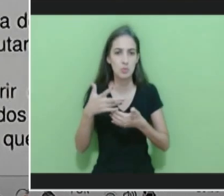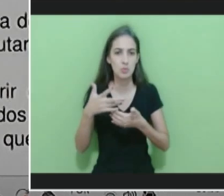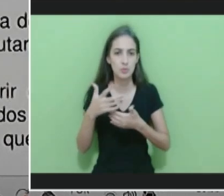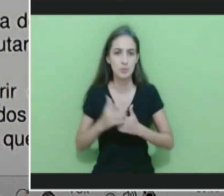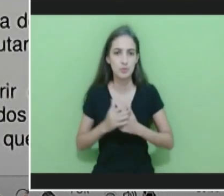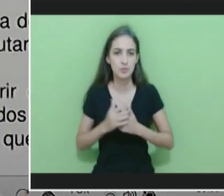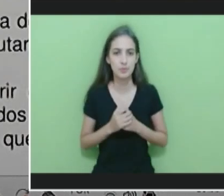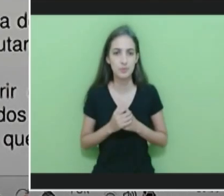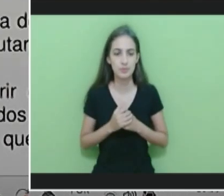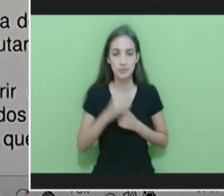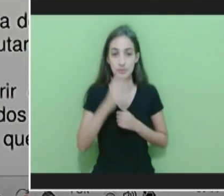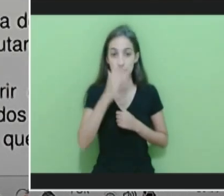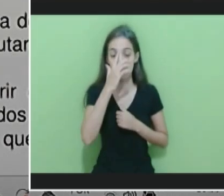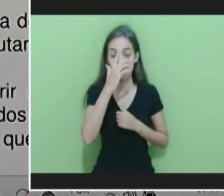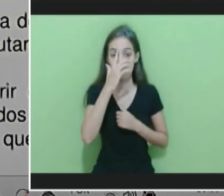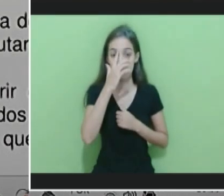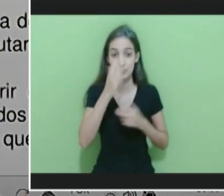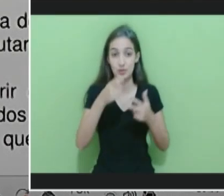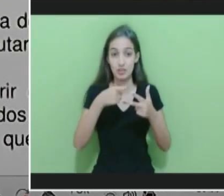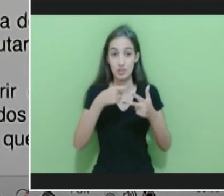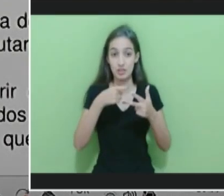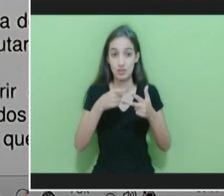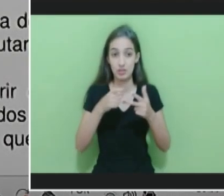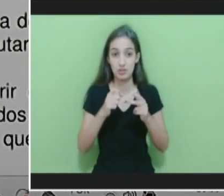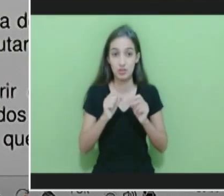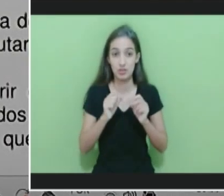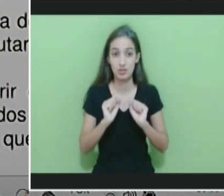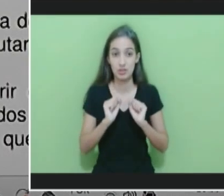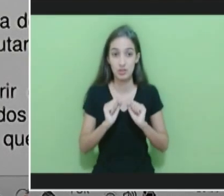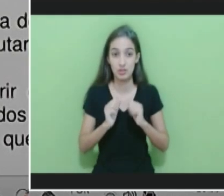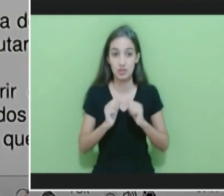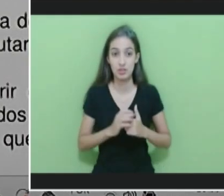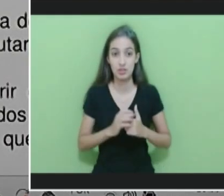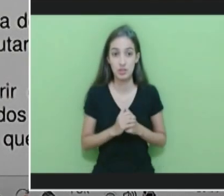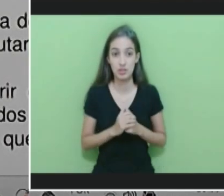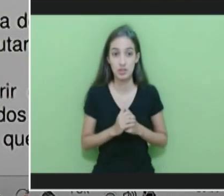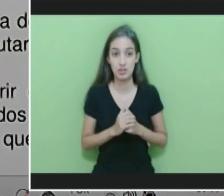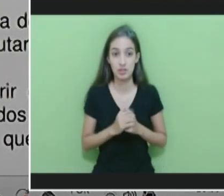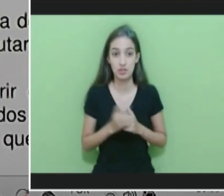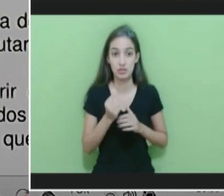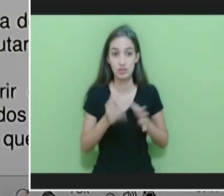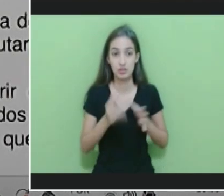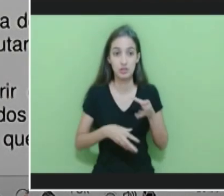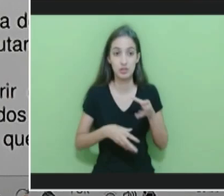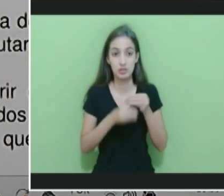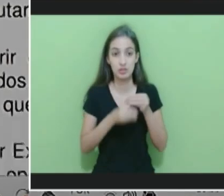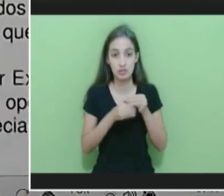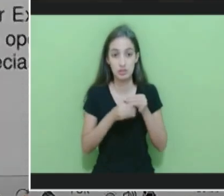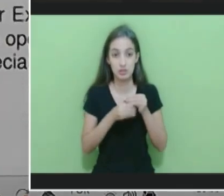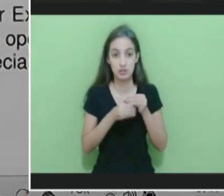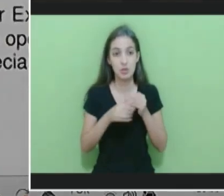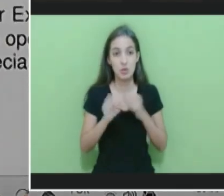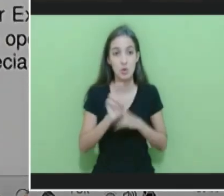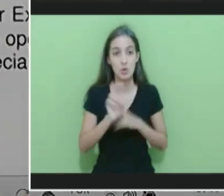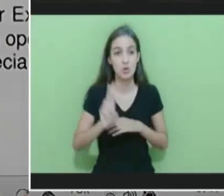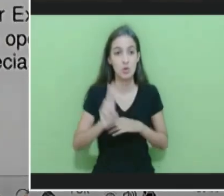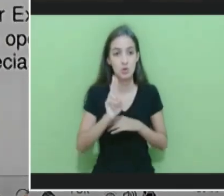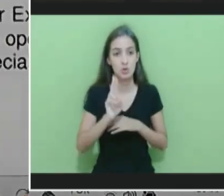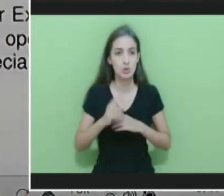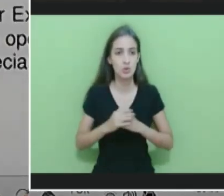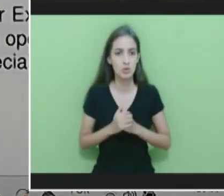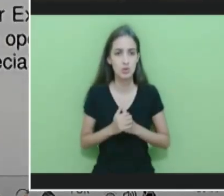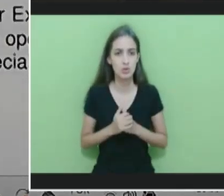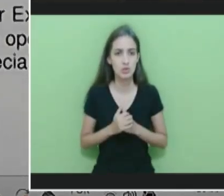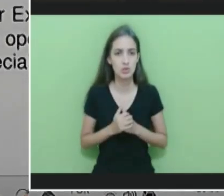Poder Executivo poderá, por ato próprio, abrir créditos adicionais suplementares, utilizando-se do superávit de recursos vinculados e livre e